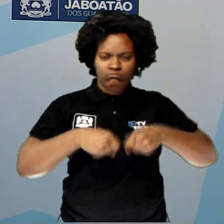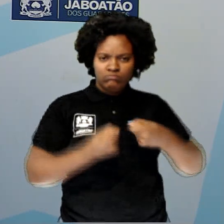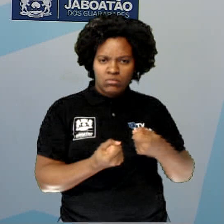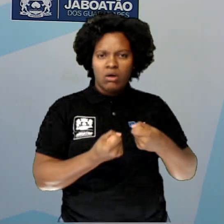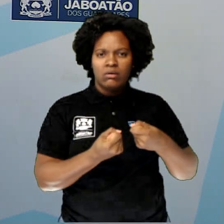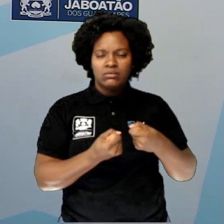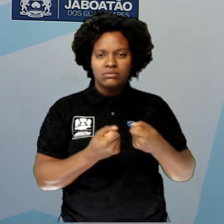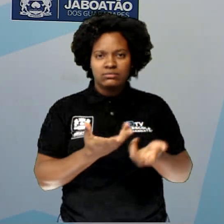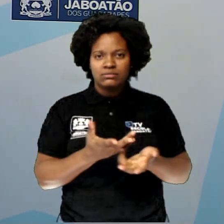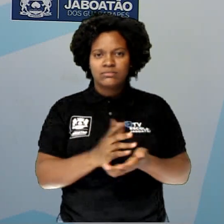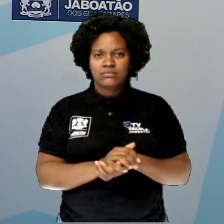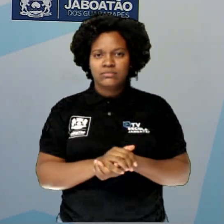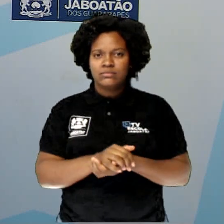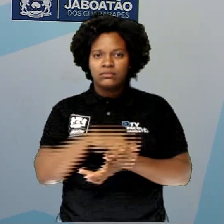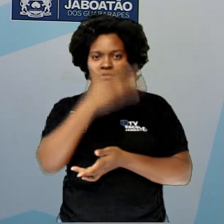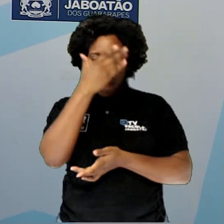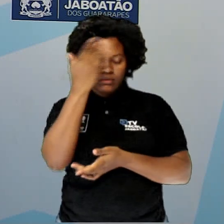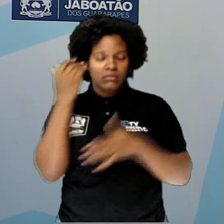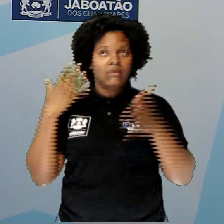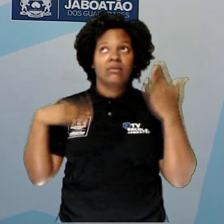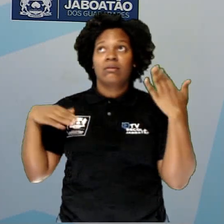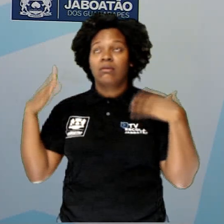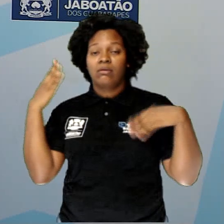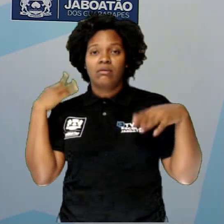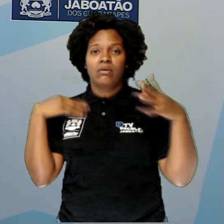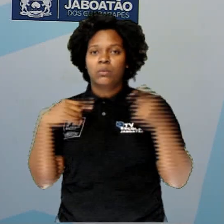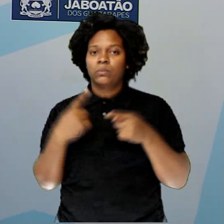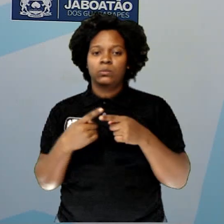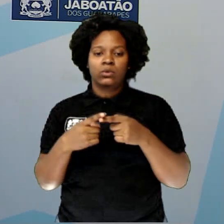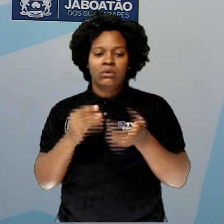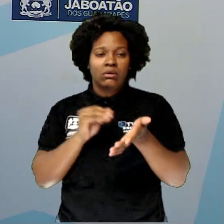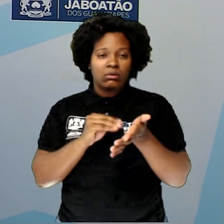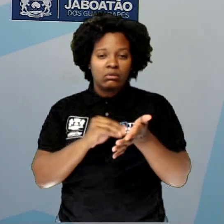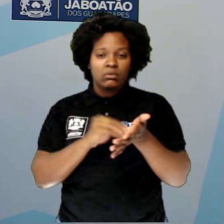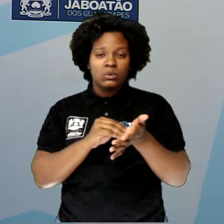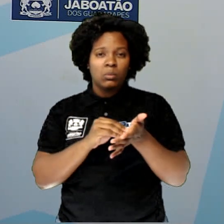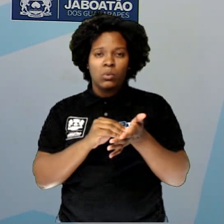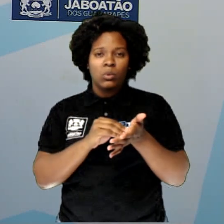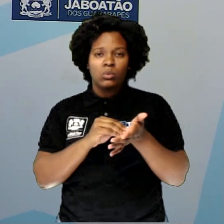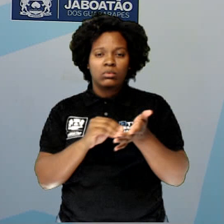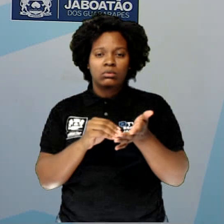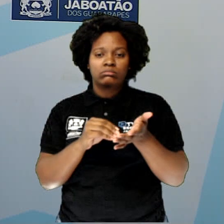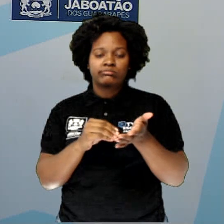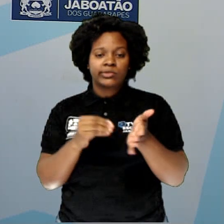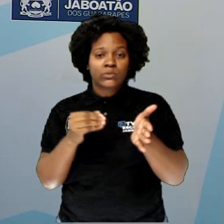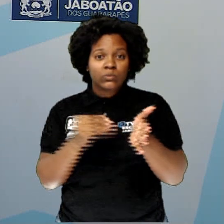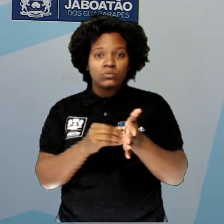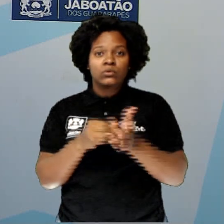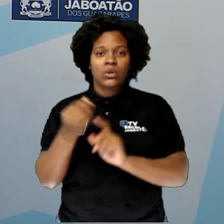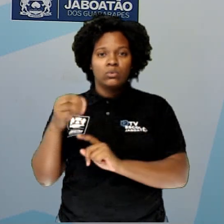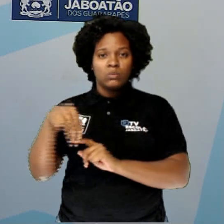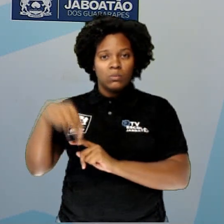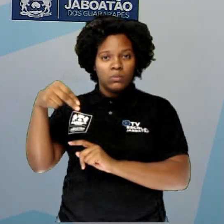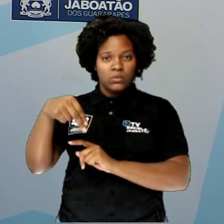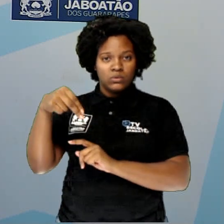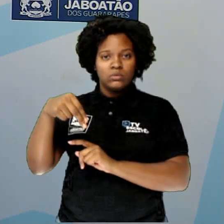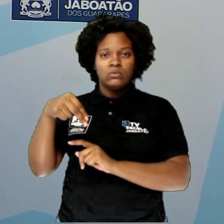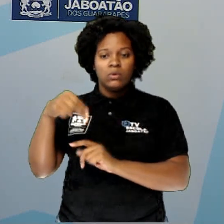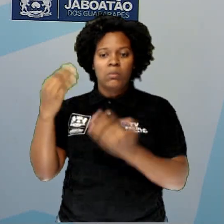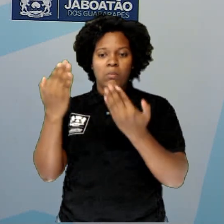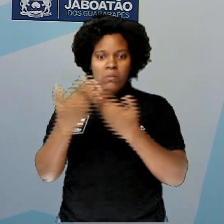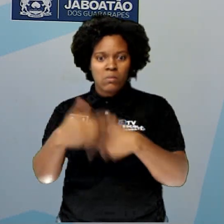3 toneladas por bimestre, e está na letra B de bola. Questão 15 é a questão da tarefa de